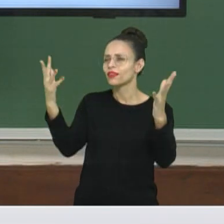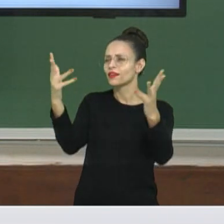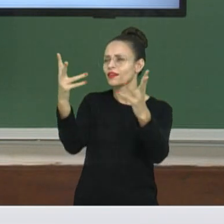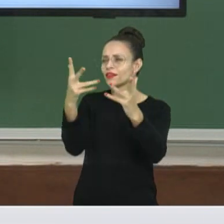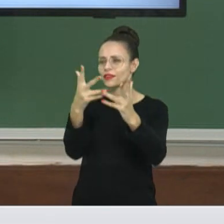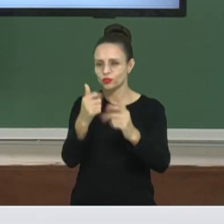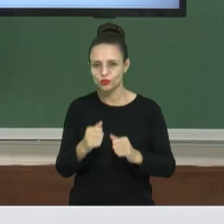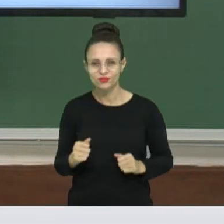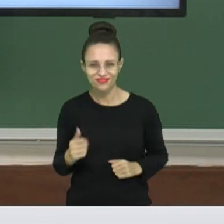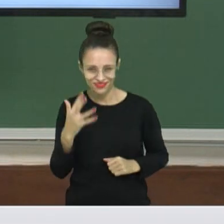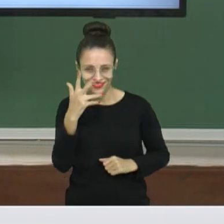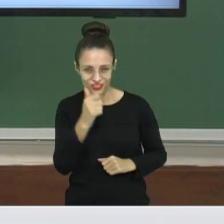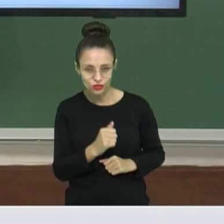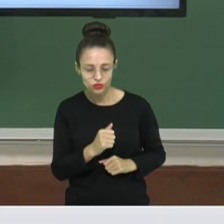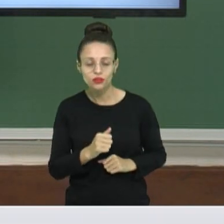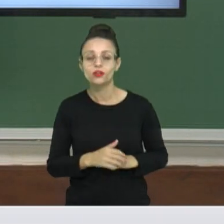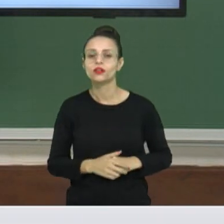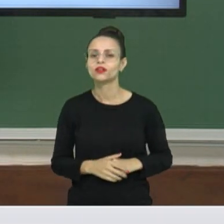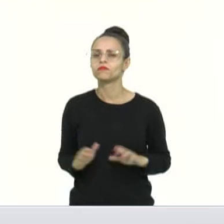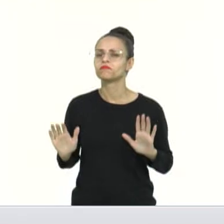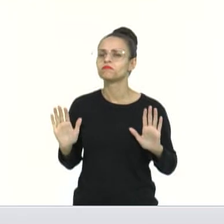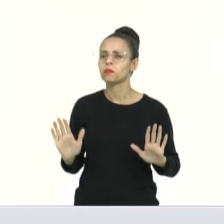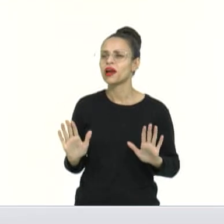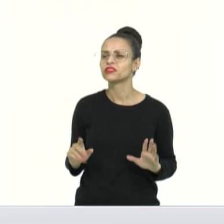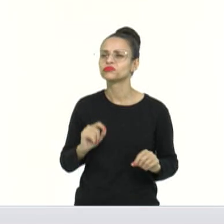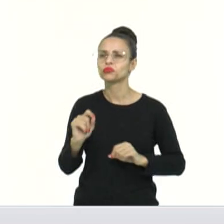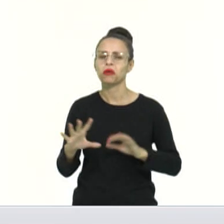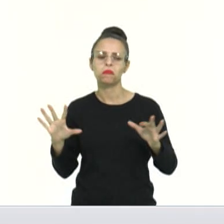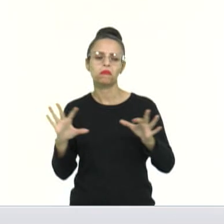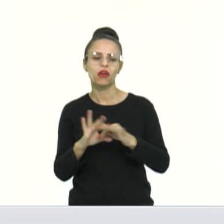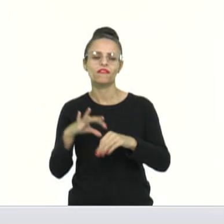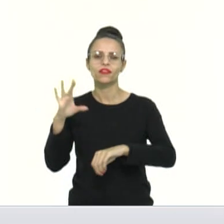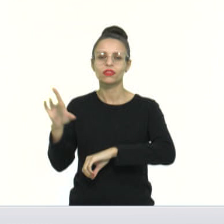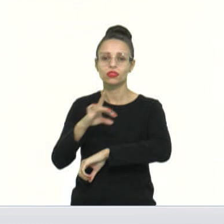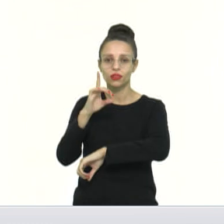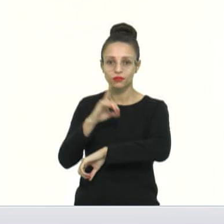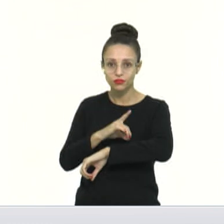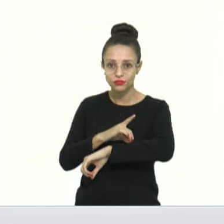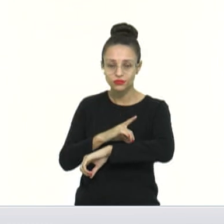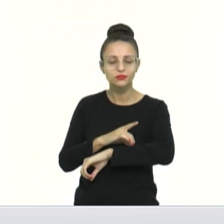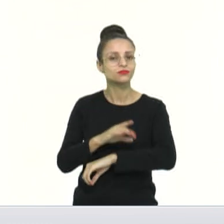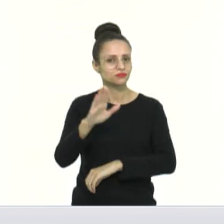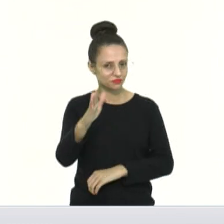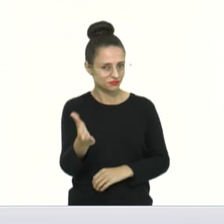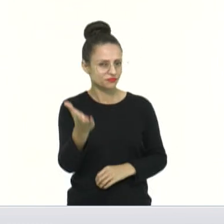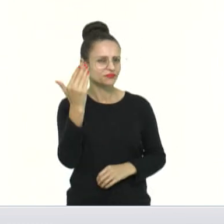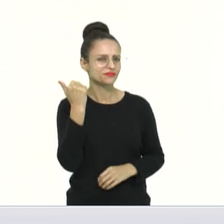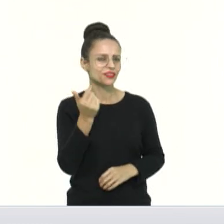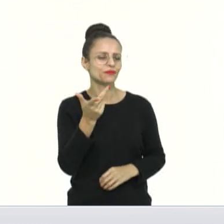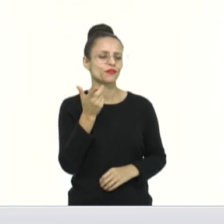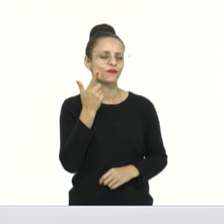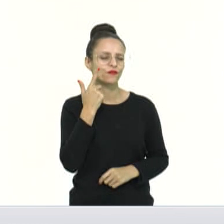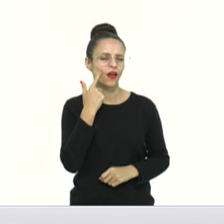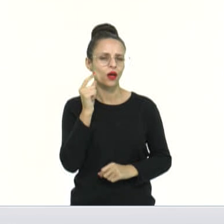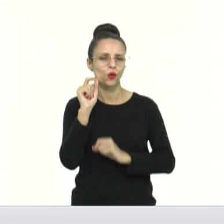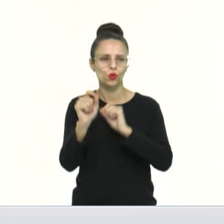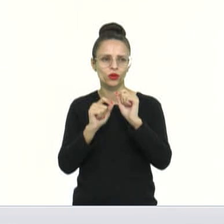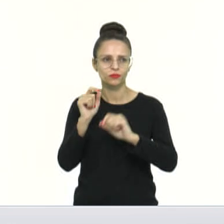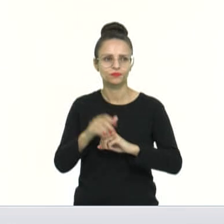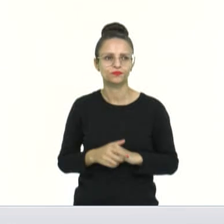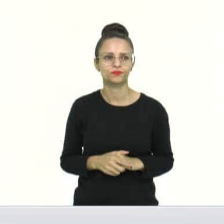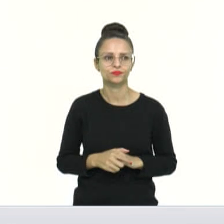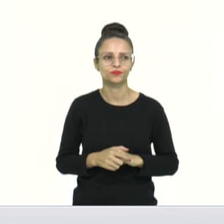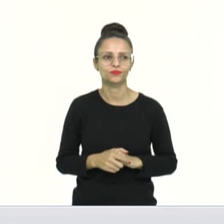maravilhosa essa estação, é linda. Mas o que isso tem a ver com a dengue? Vamos lá, vamos ver o que isso tem a ver com a